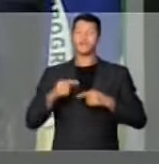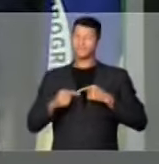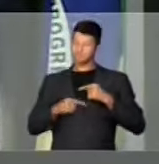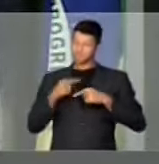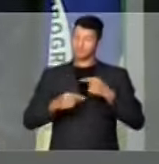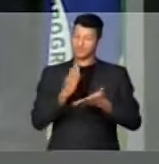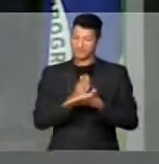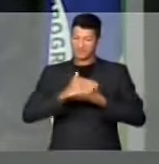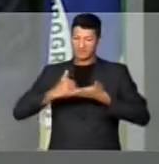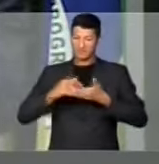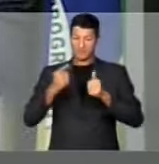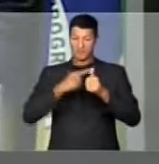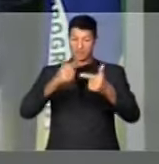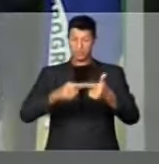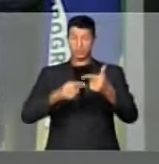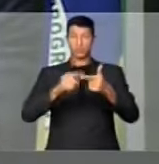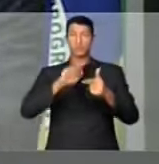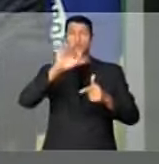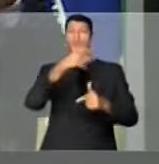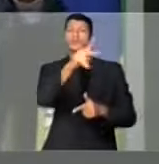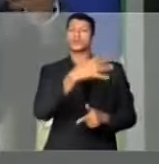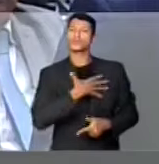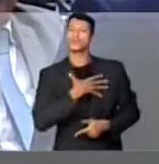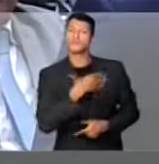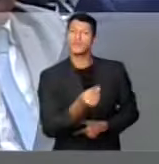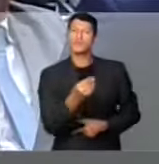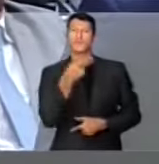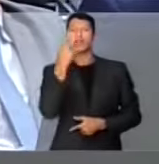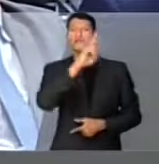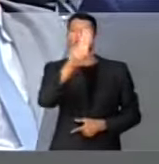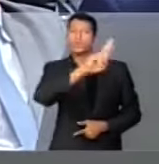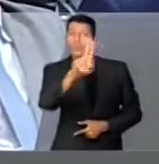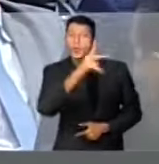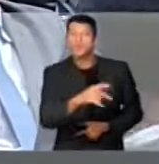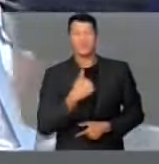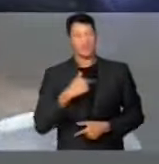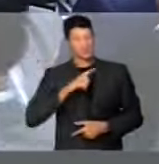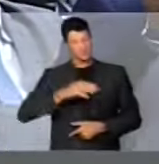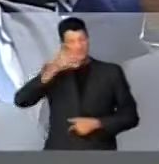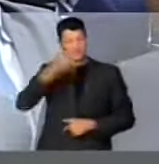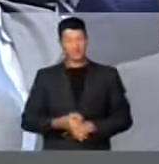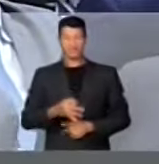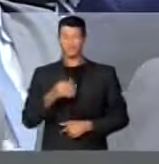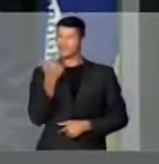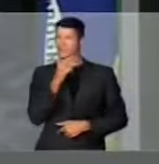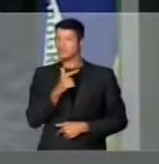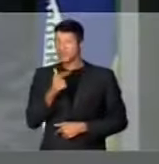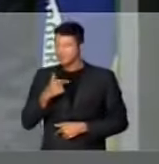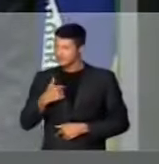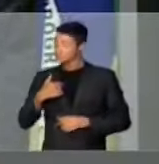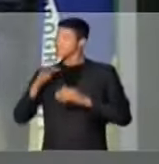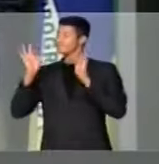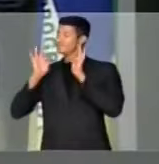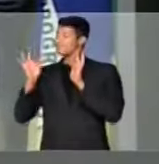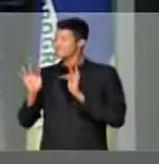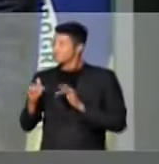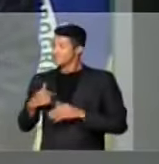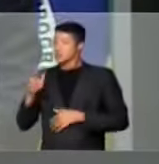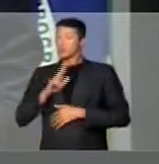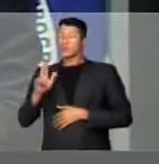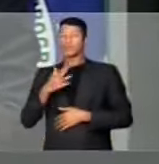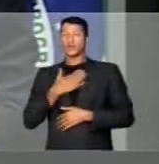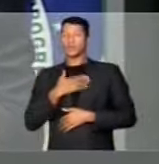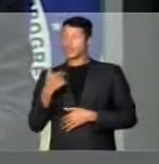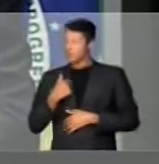herança. Segundo, que quando os seus filhos usarem o seu nome, eu tenho certeza que eles não terão orgulho de usar o nome que